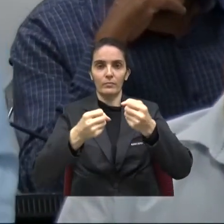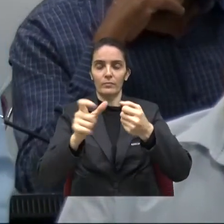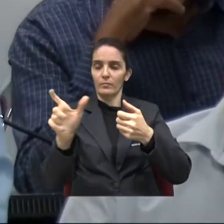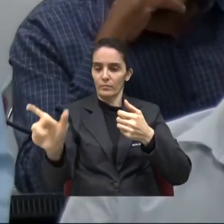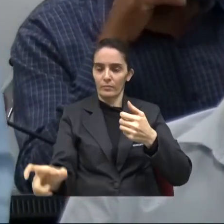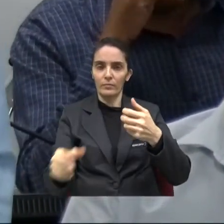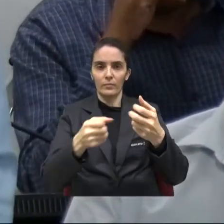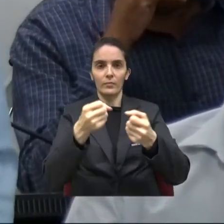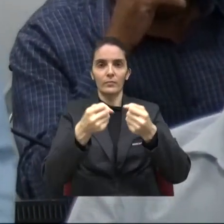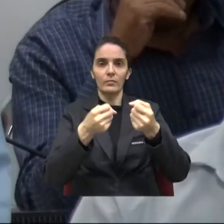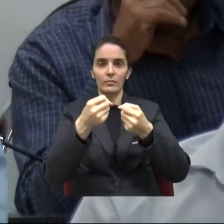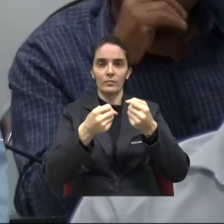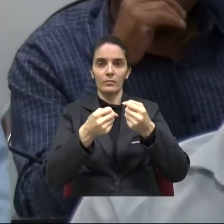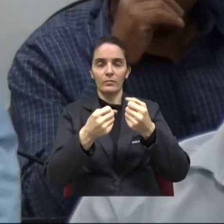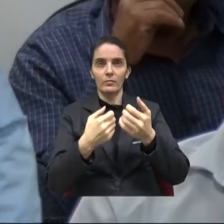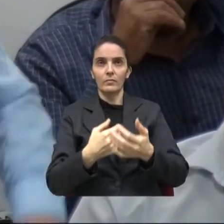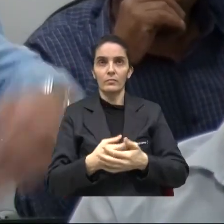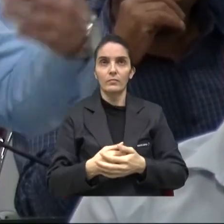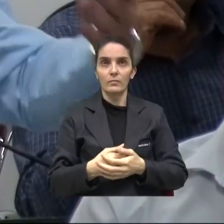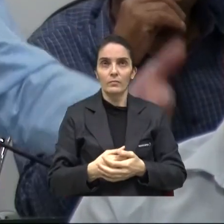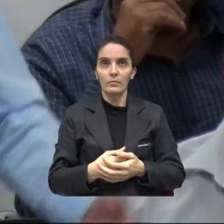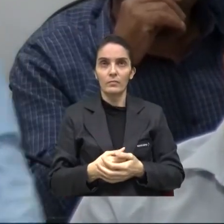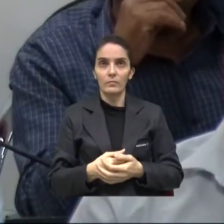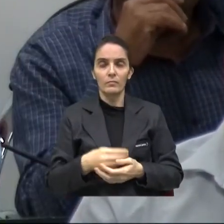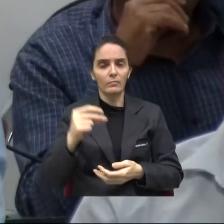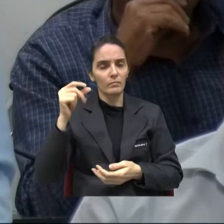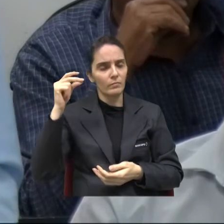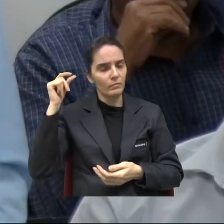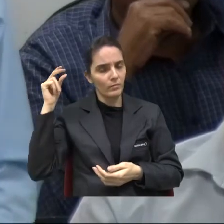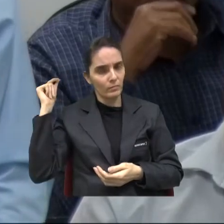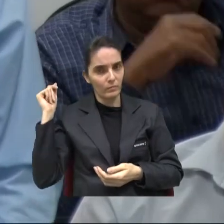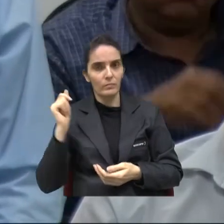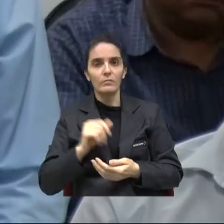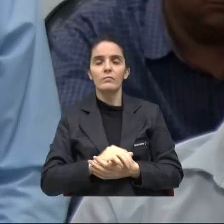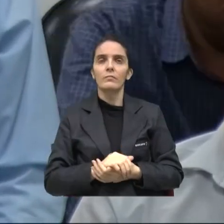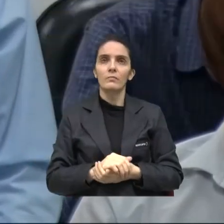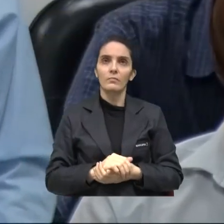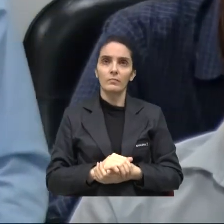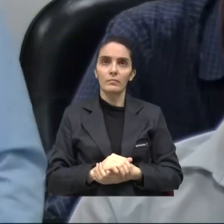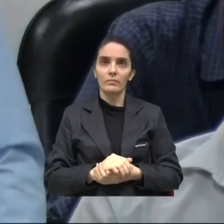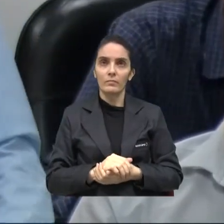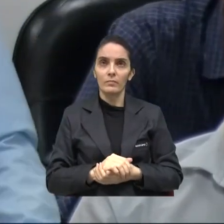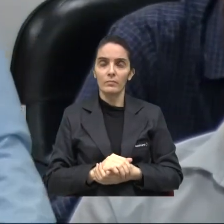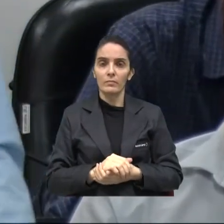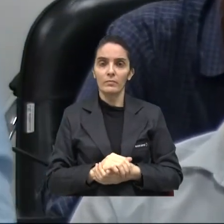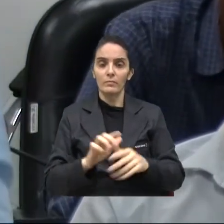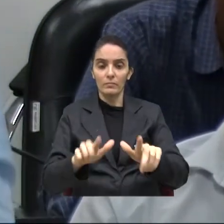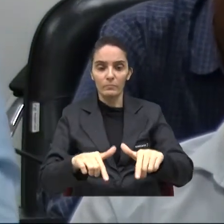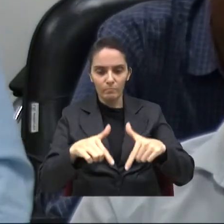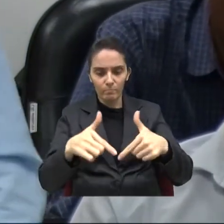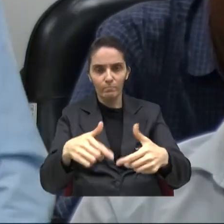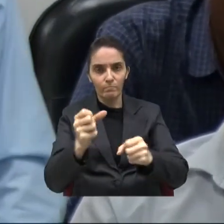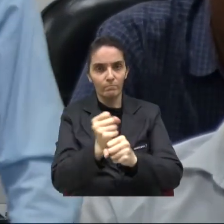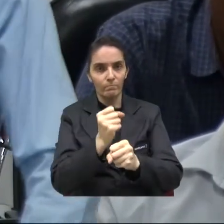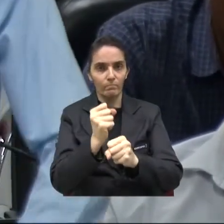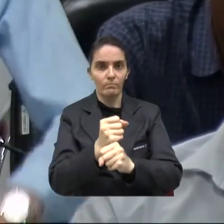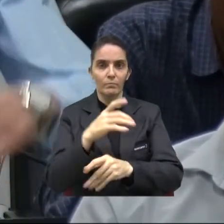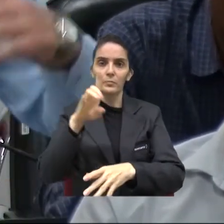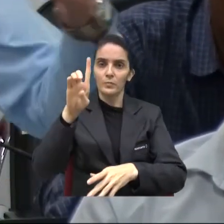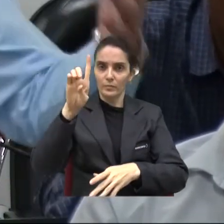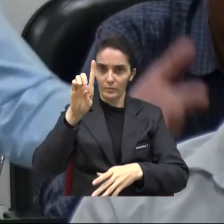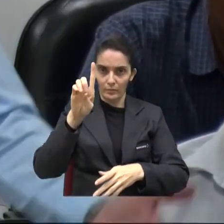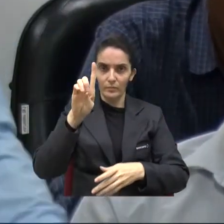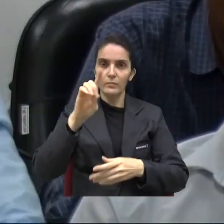Filadélfia. Faz, acho que muito tempo. Né? Dedicado à obra. Depois